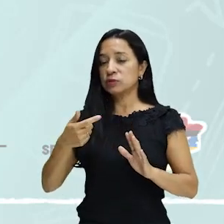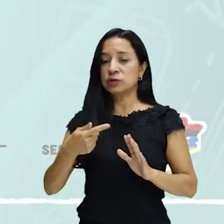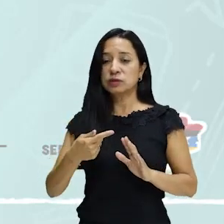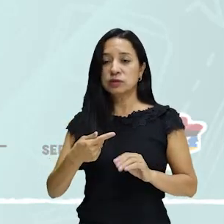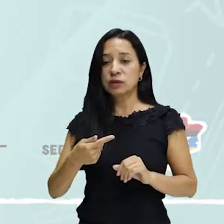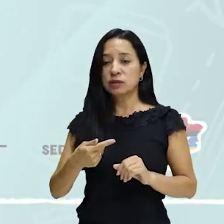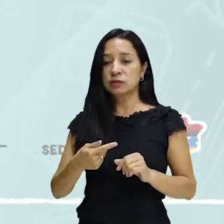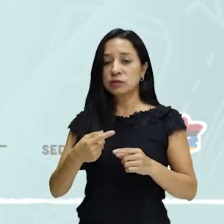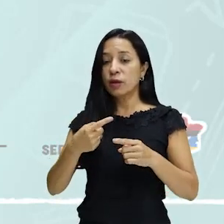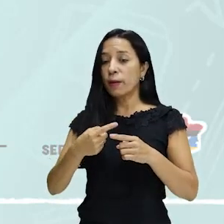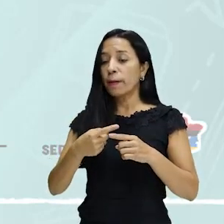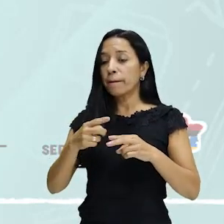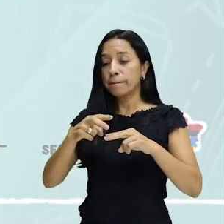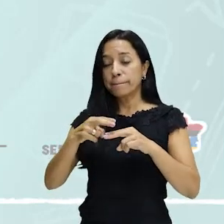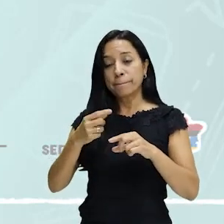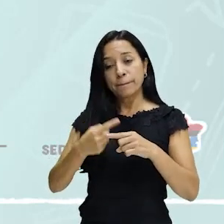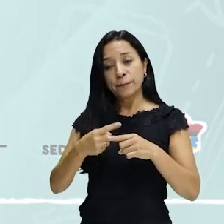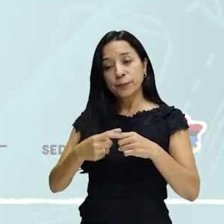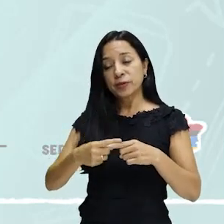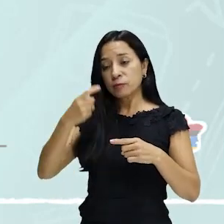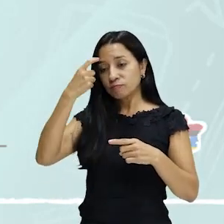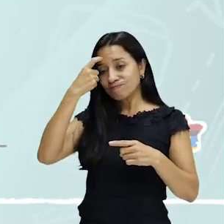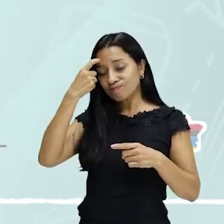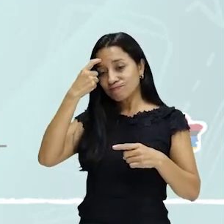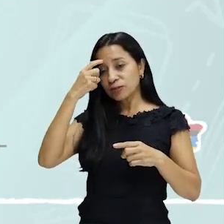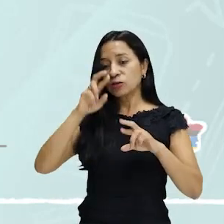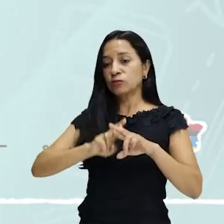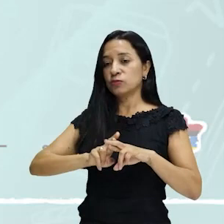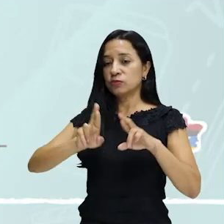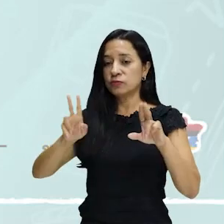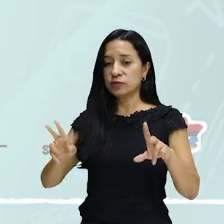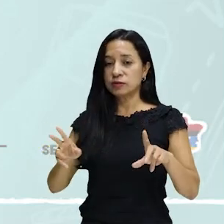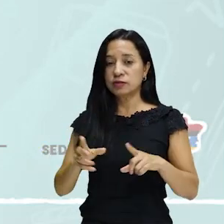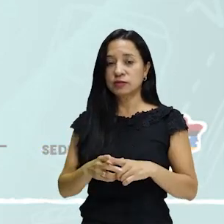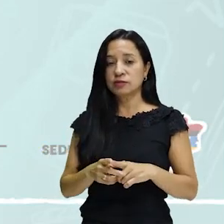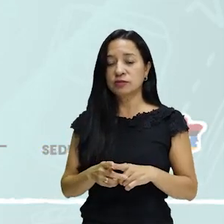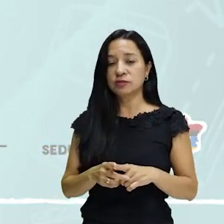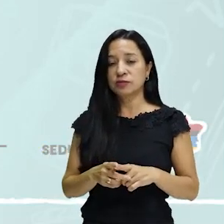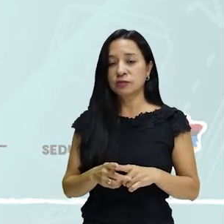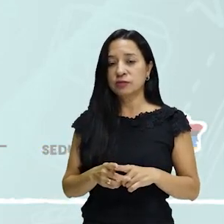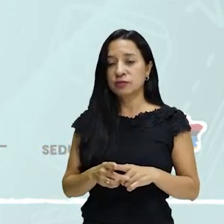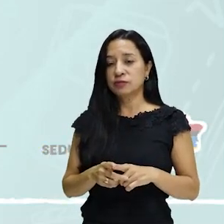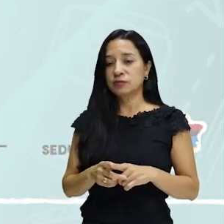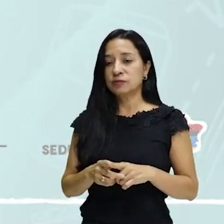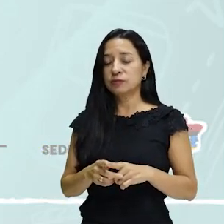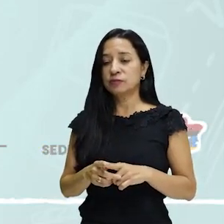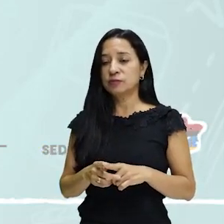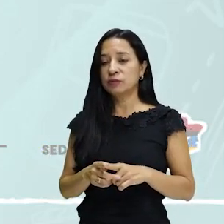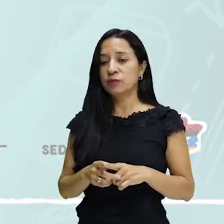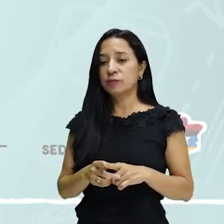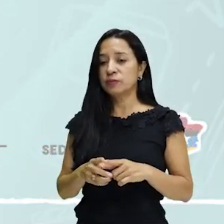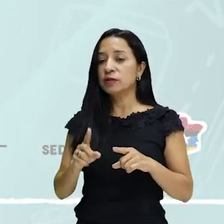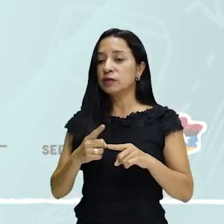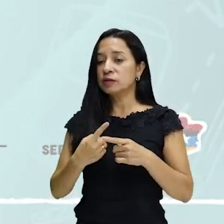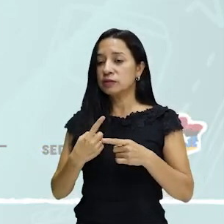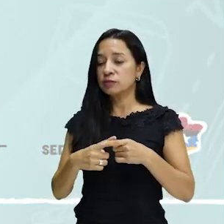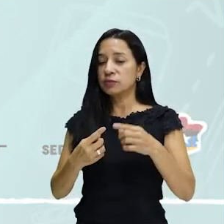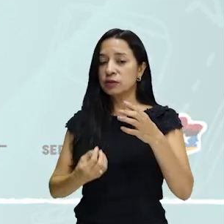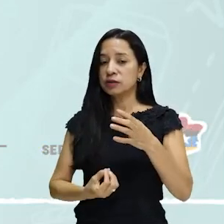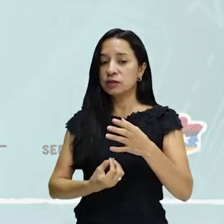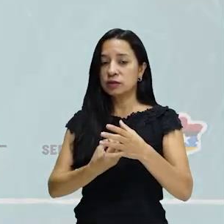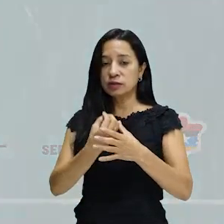ideias, certo? Todavia célebre por ter formulado as três leis fundamentais da